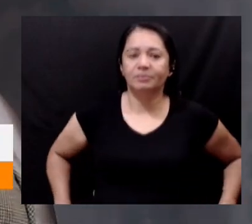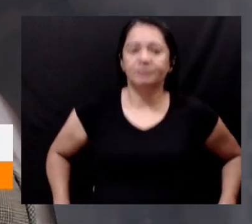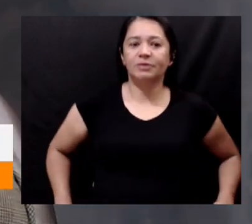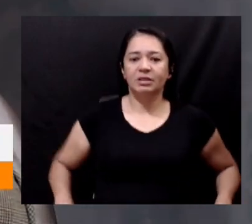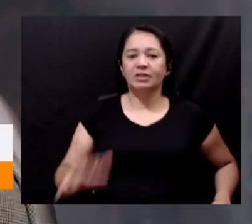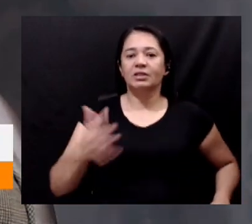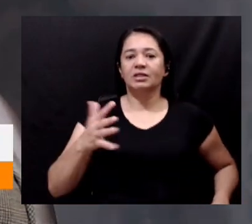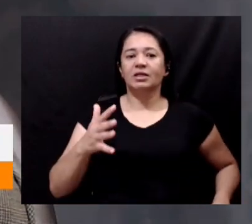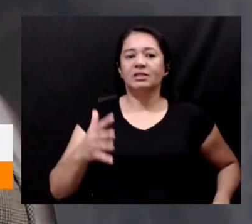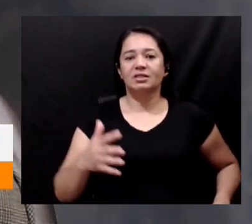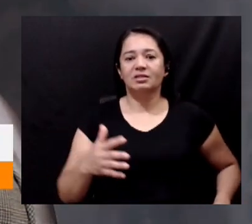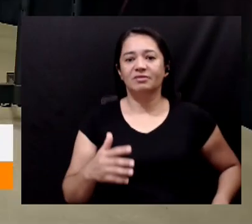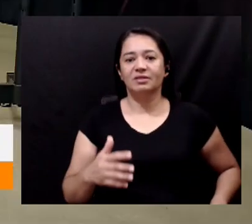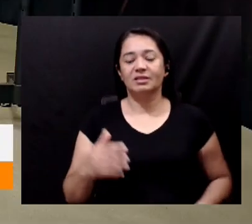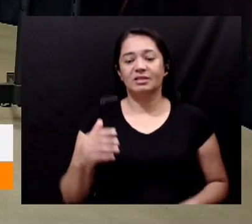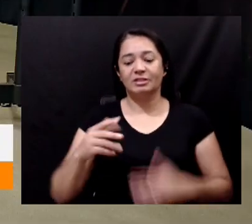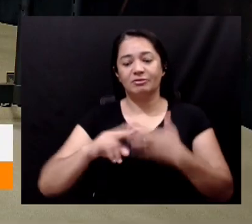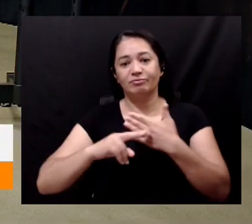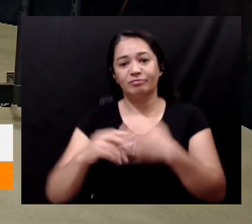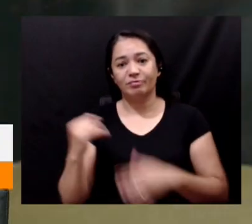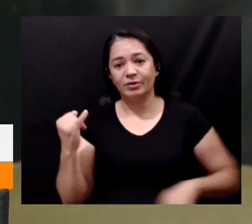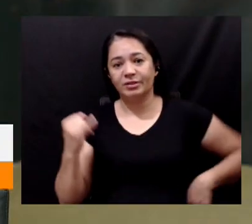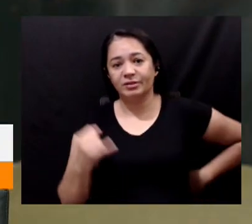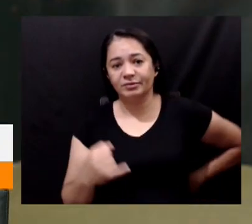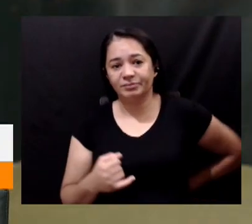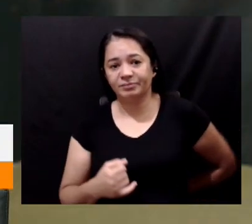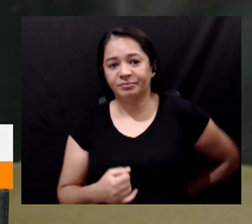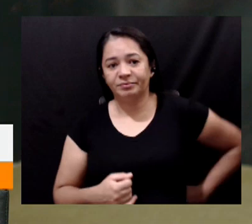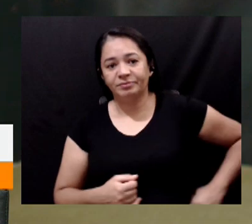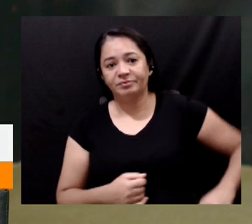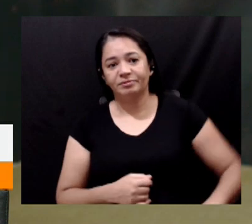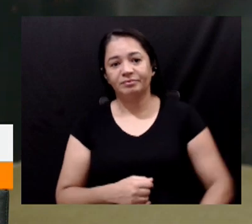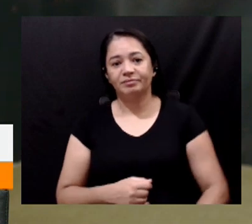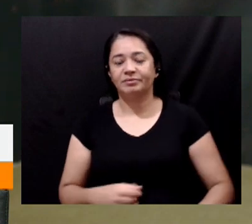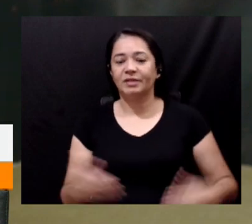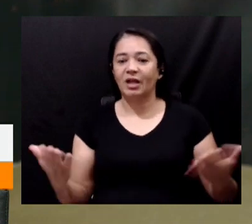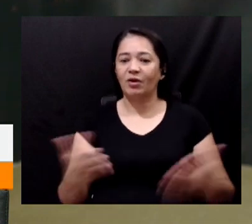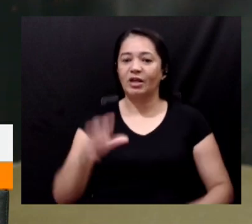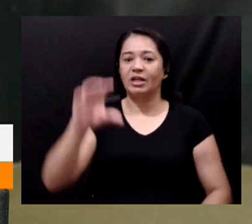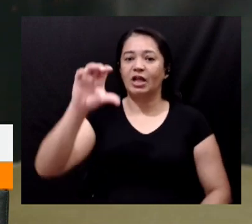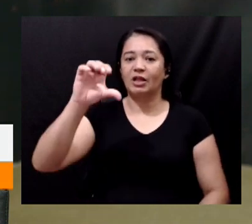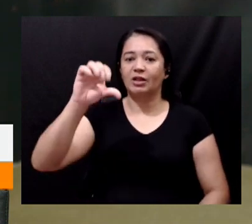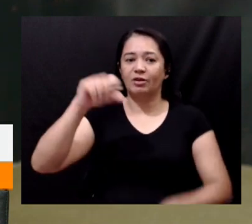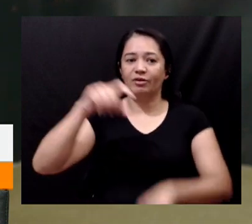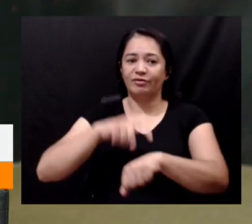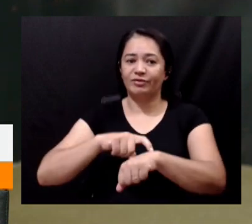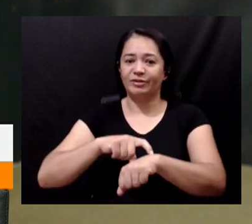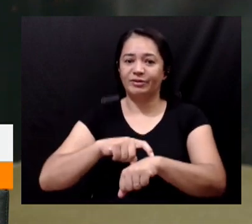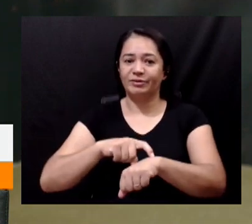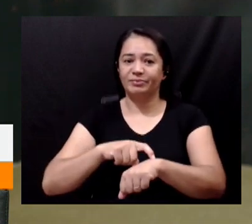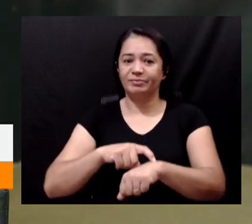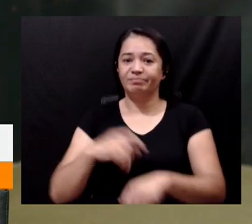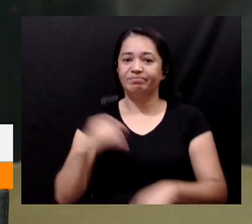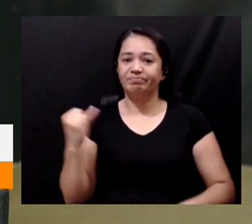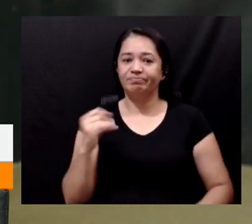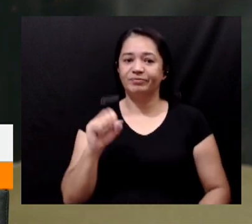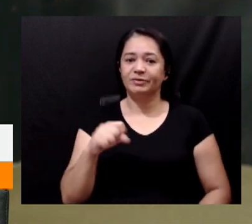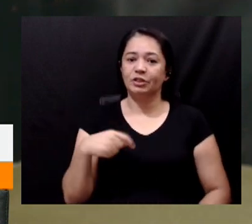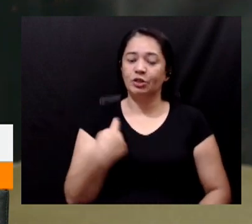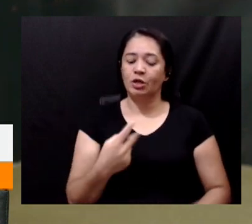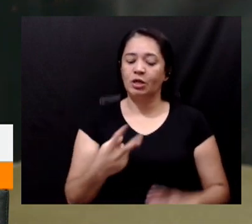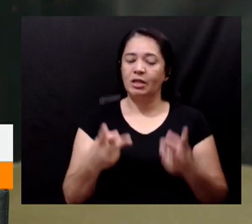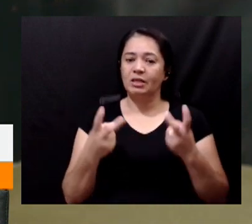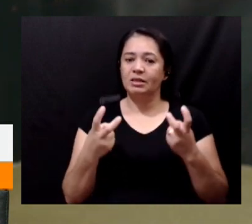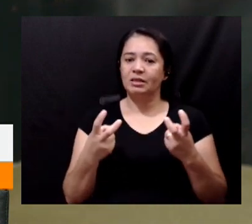extremamente importantes, né? Importantes. Olha, pontualmente 9 horas, é importante sim a gente prestar atenção nos